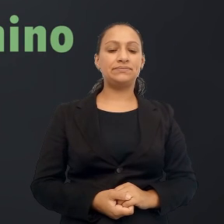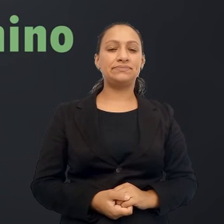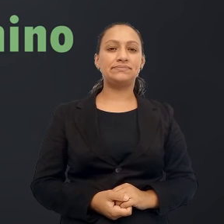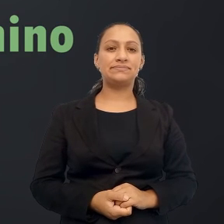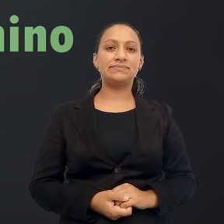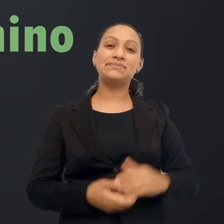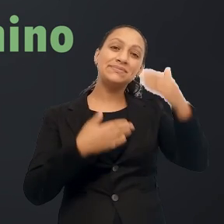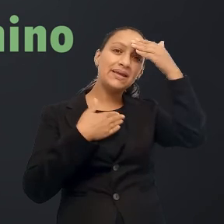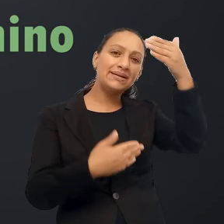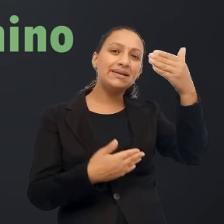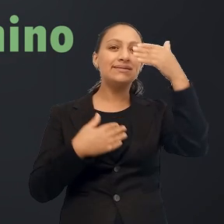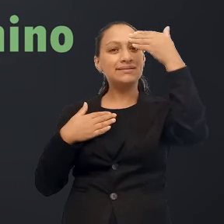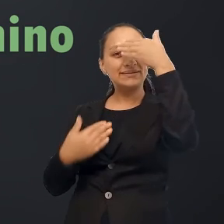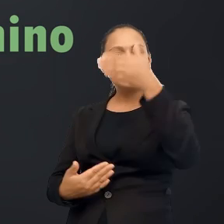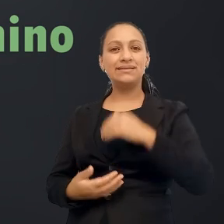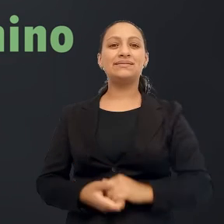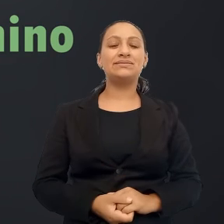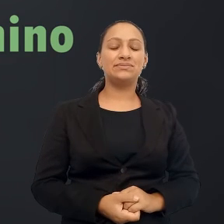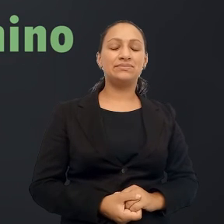Eu que agradeço.